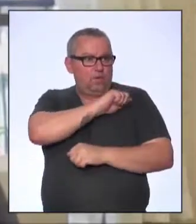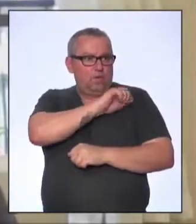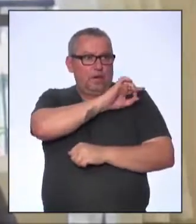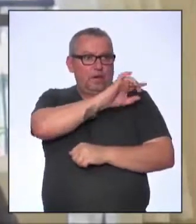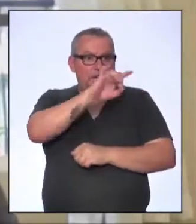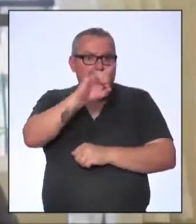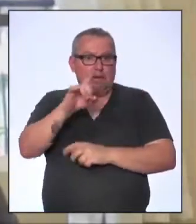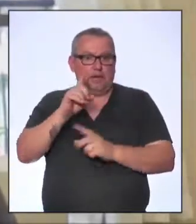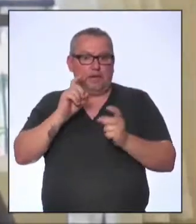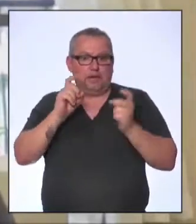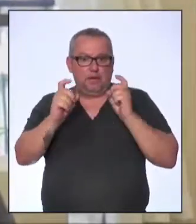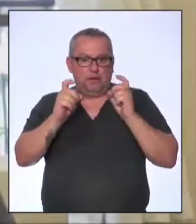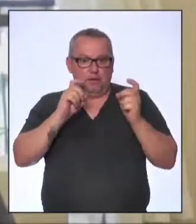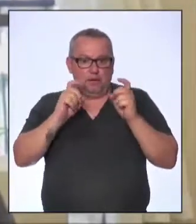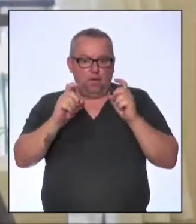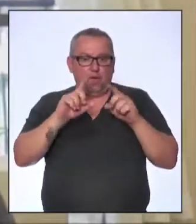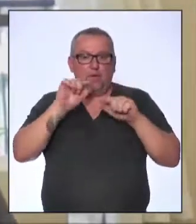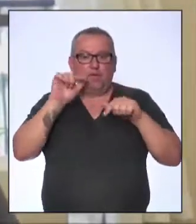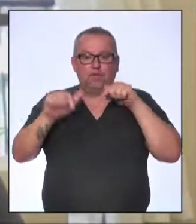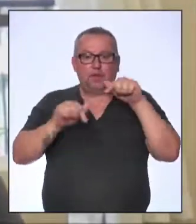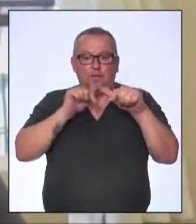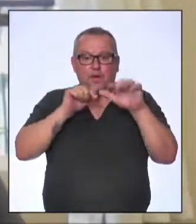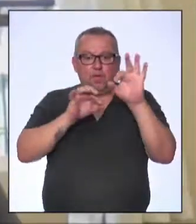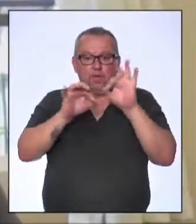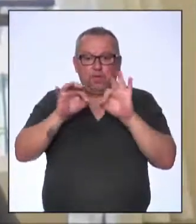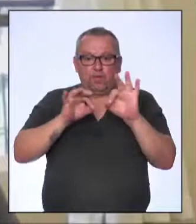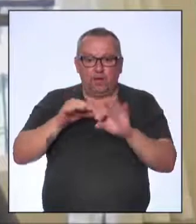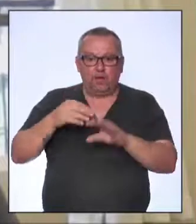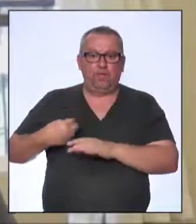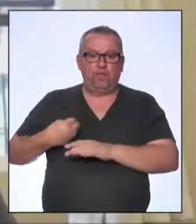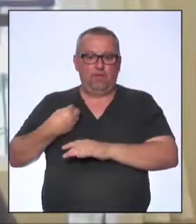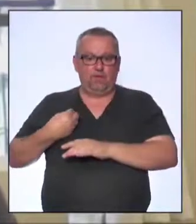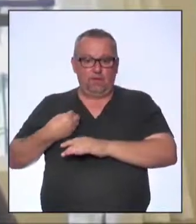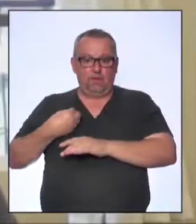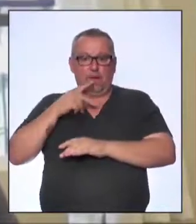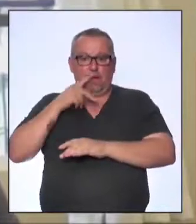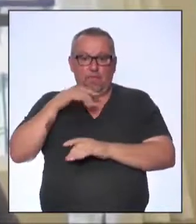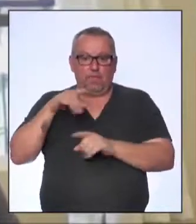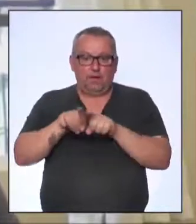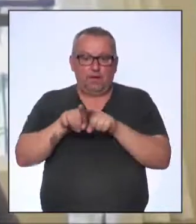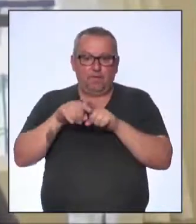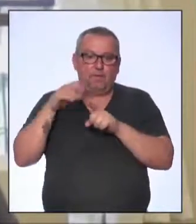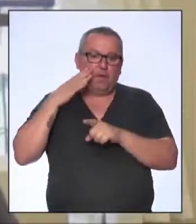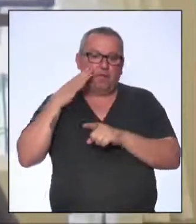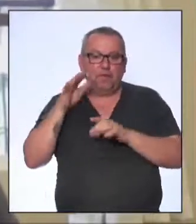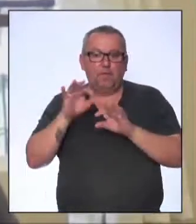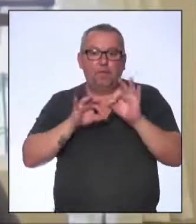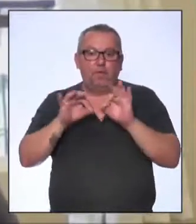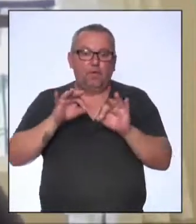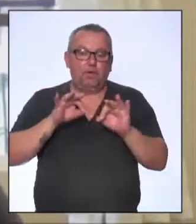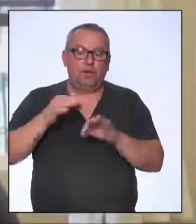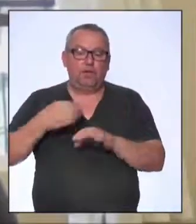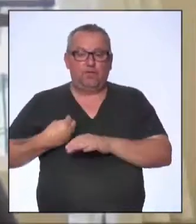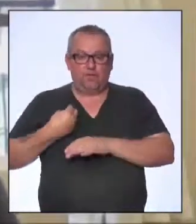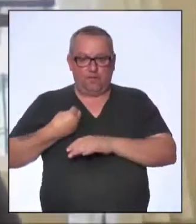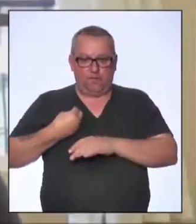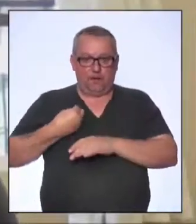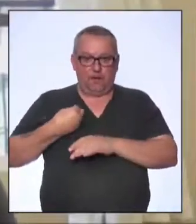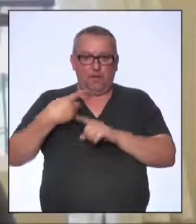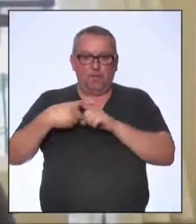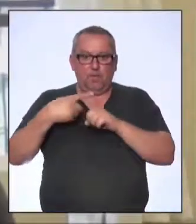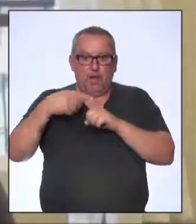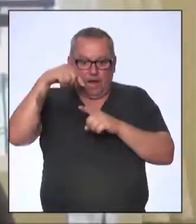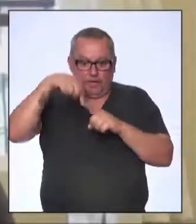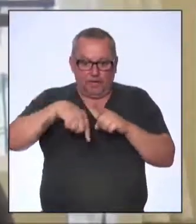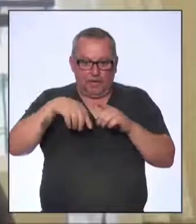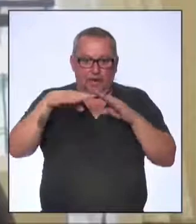reunião aqui, como nós trabalhamos muito com projeto de vida, os pais ficam sabendo do projeto de vida do aluno aqui, porque a escola não adianta,